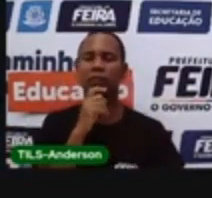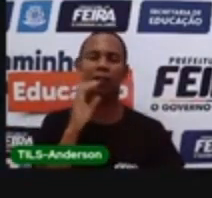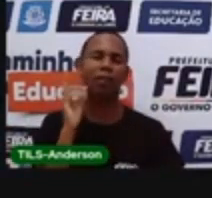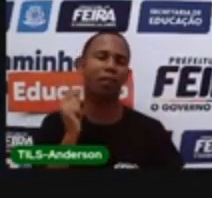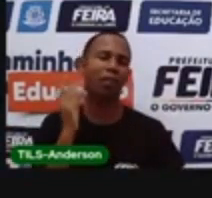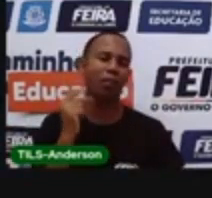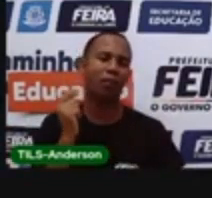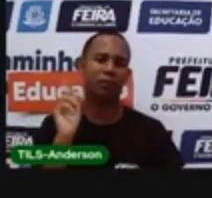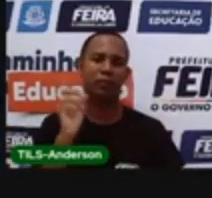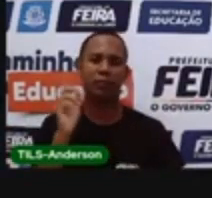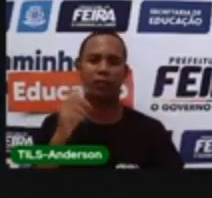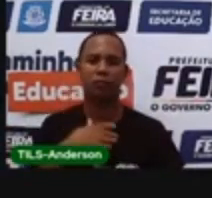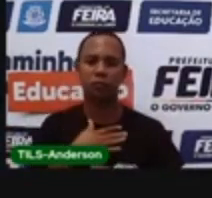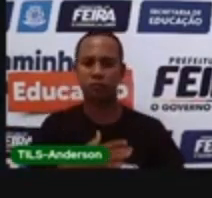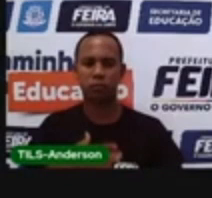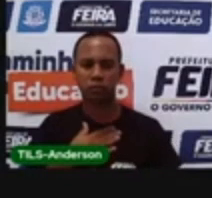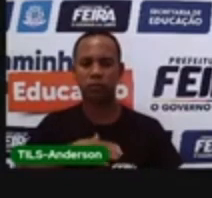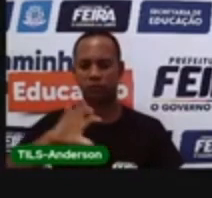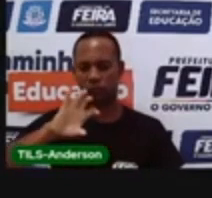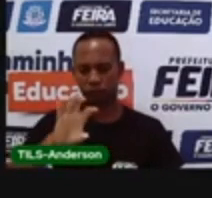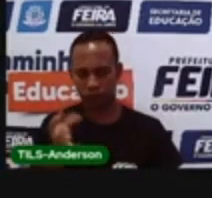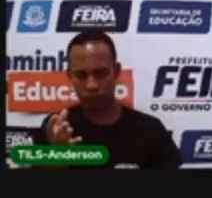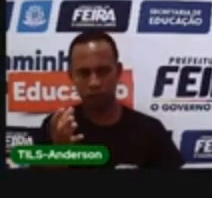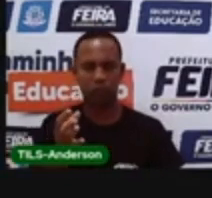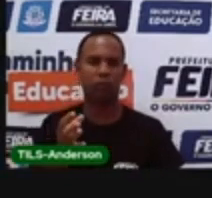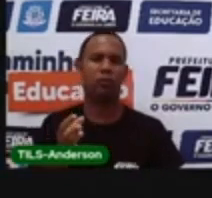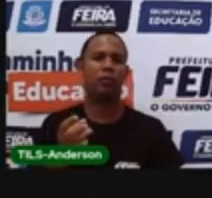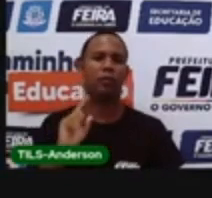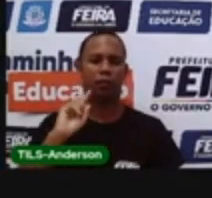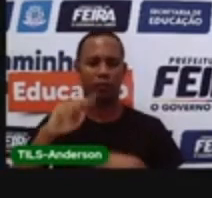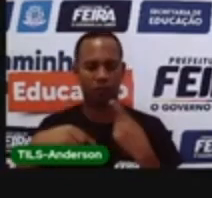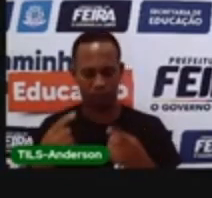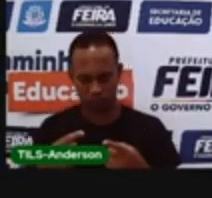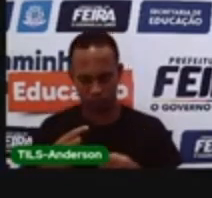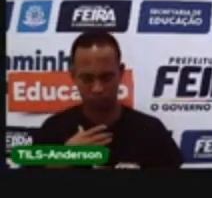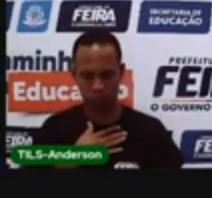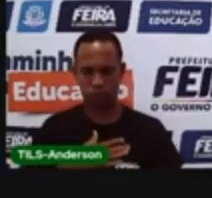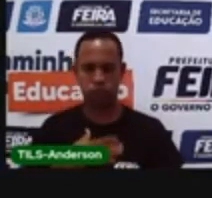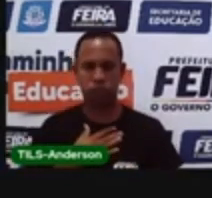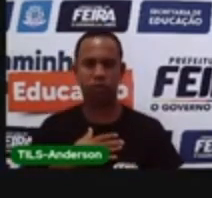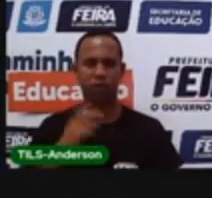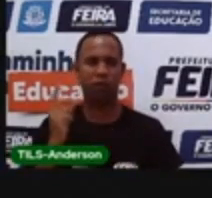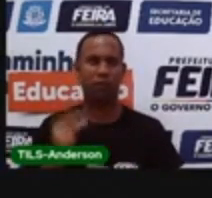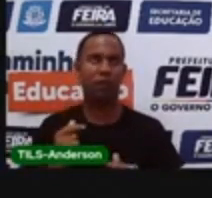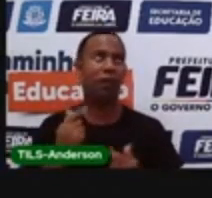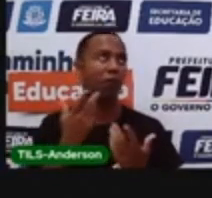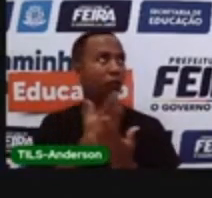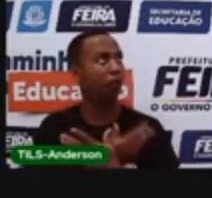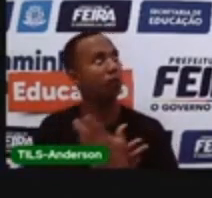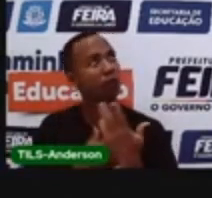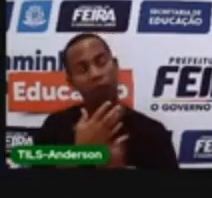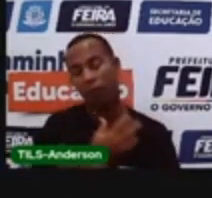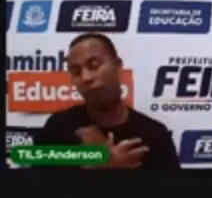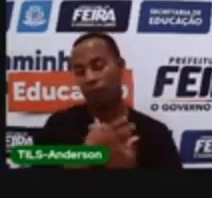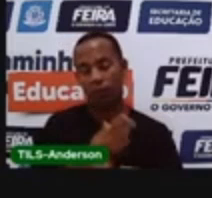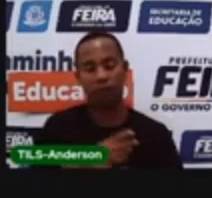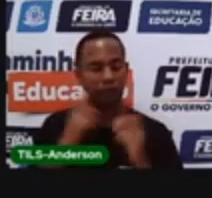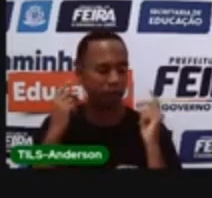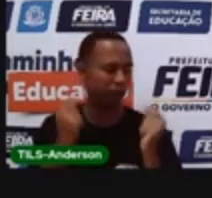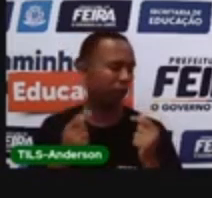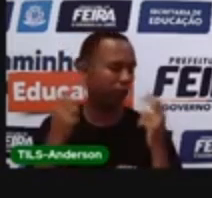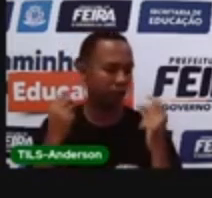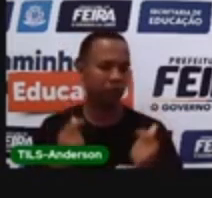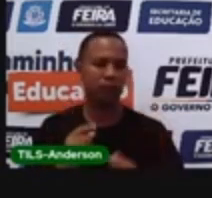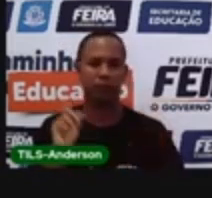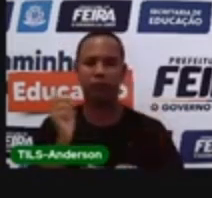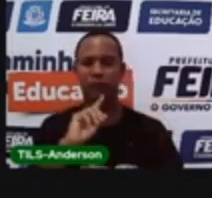Não é isso? Abri de novo, me enxaguei, fechei. Nada de cantar, né? Debaixo do chuveiro, deixa para